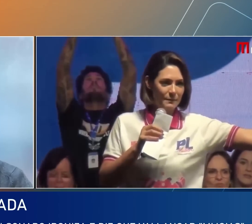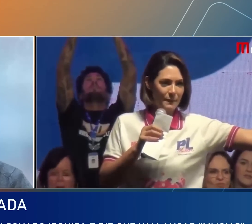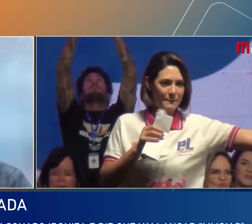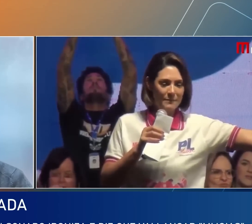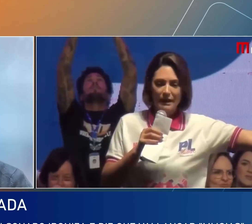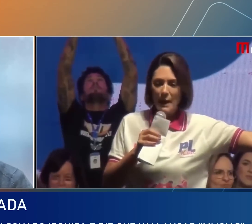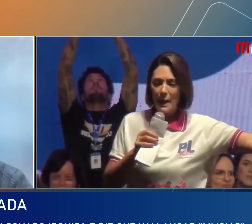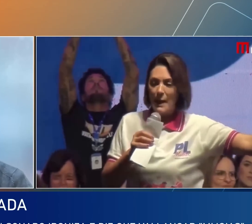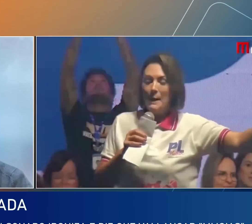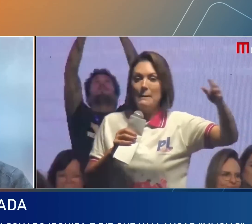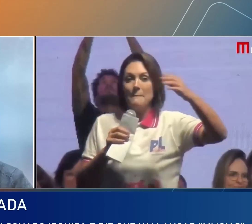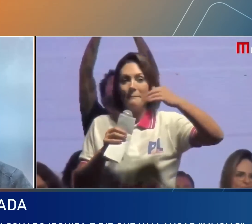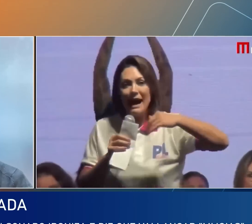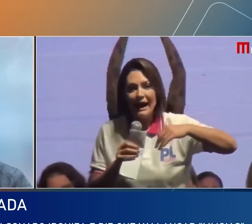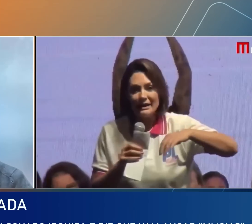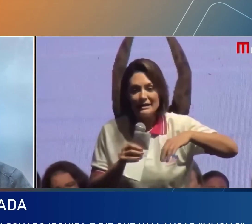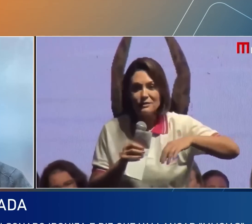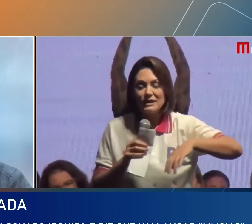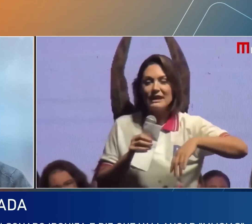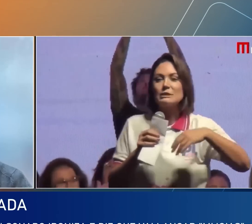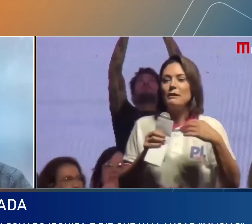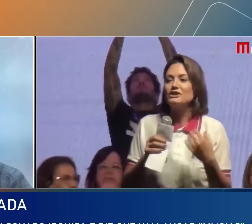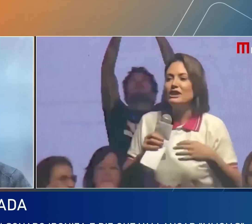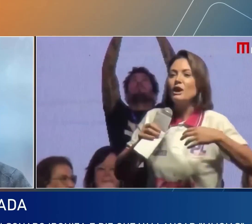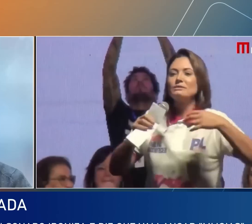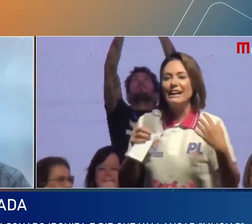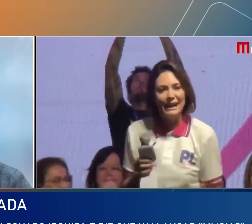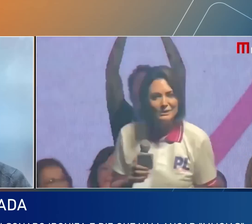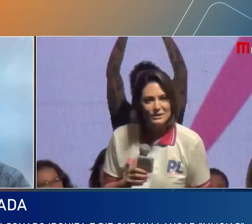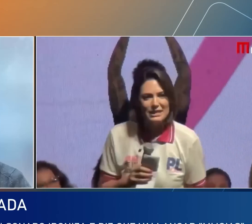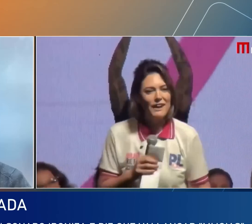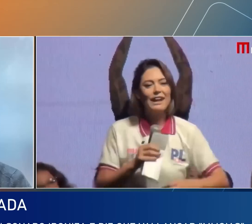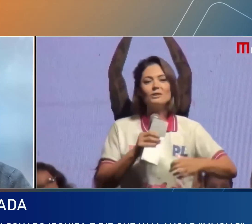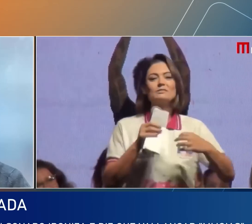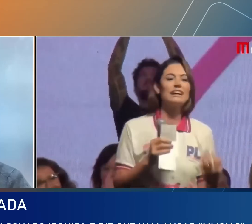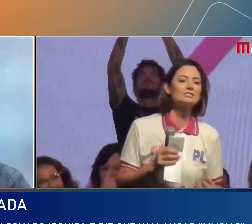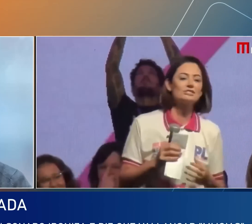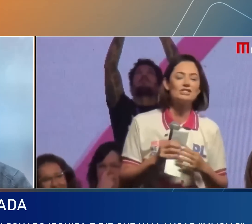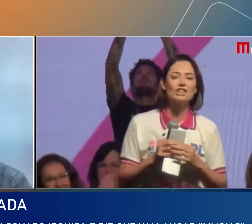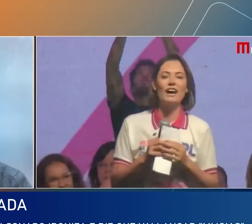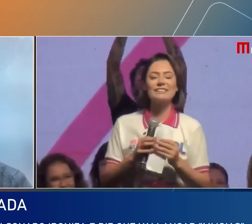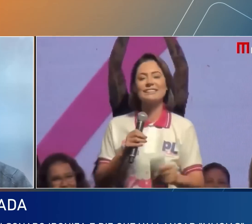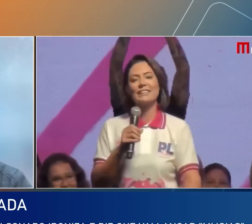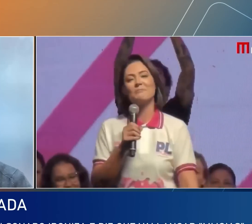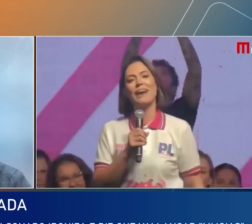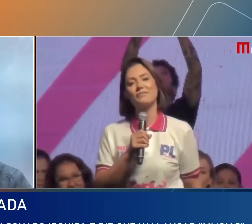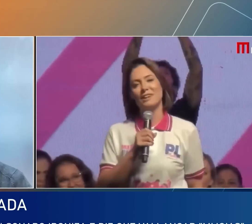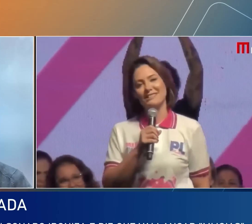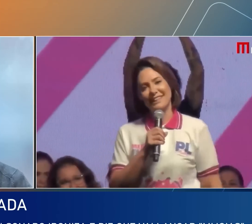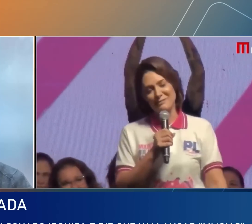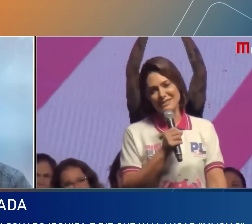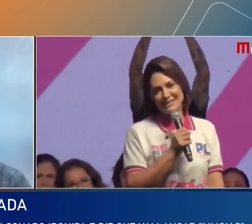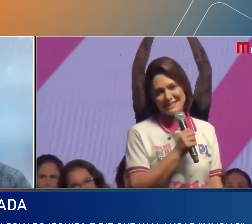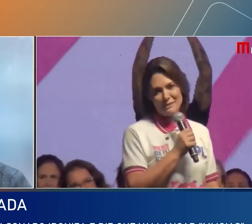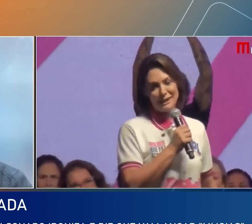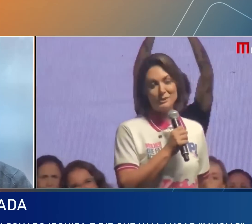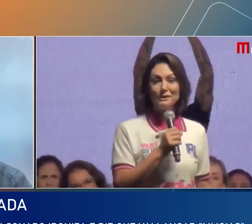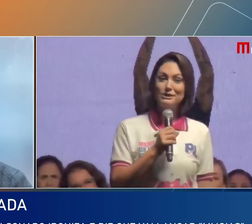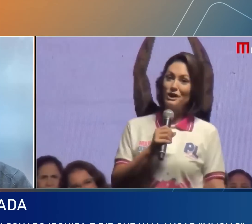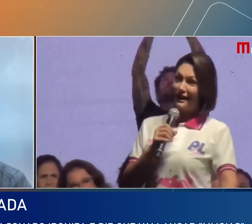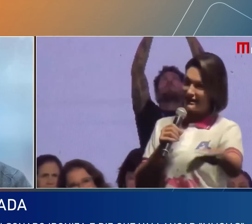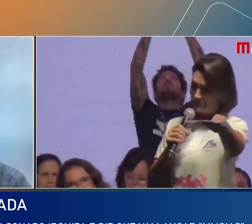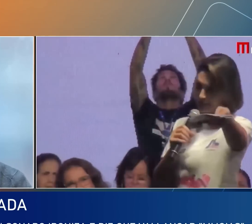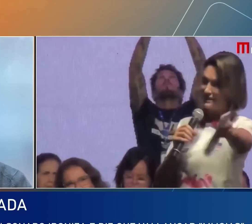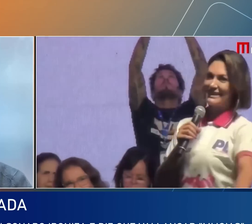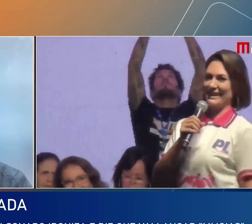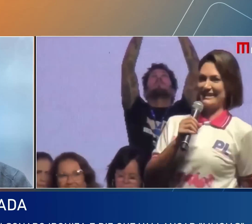melhor defesa, né? Isso é como, na semana passada, o advogado do Bolsonaro dizer que vai pedir as joias de volta pro TCU. Isso aí a gente pode ser lido